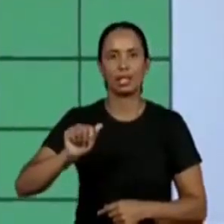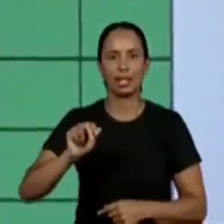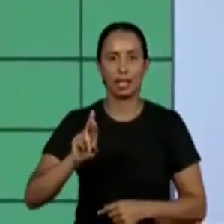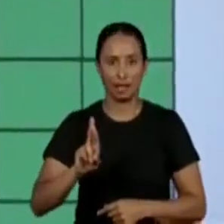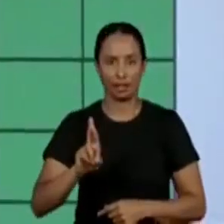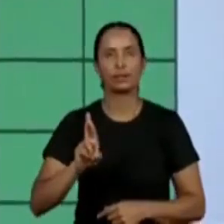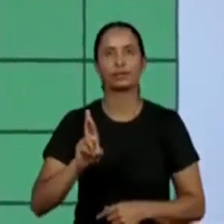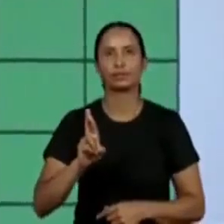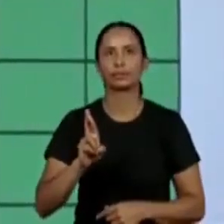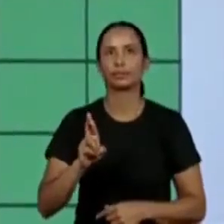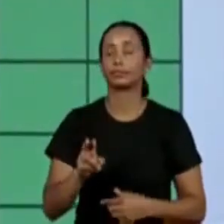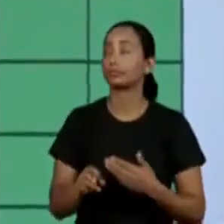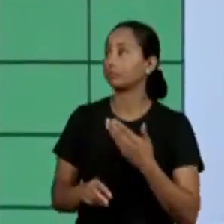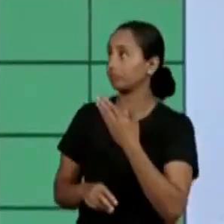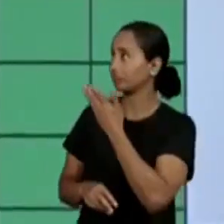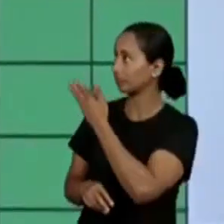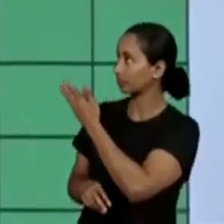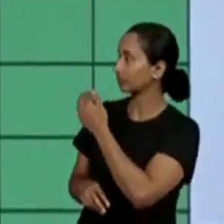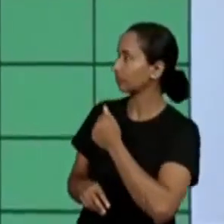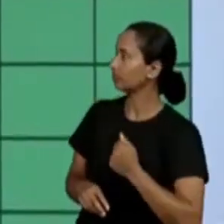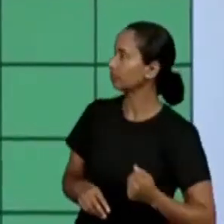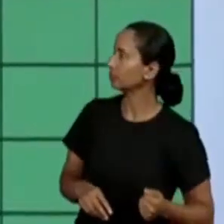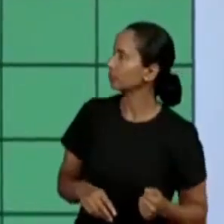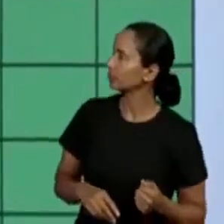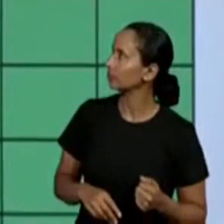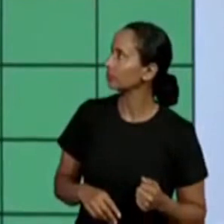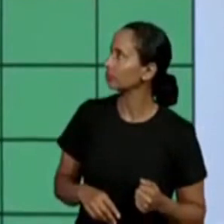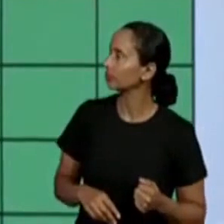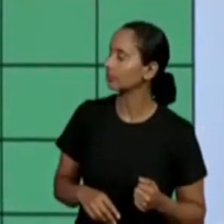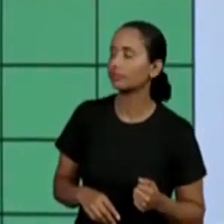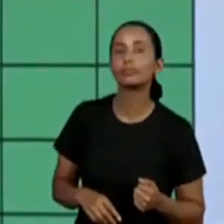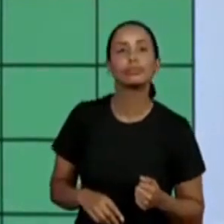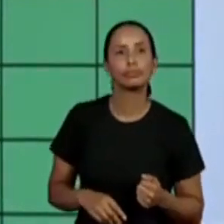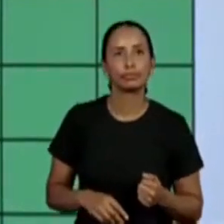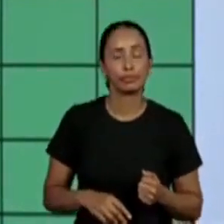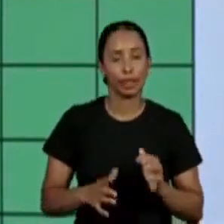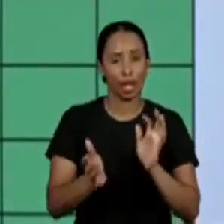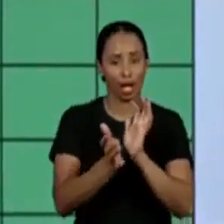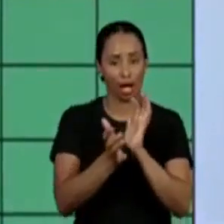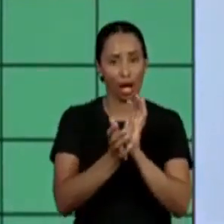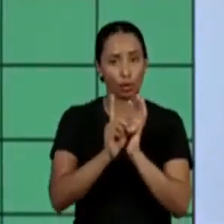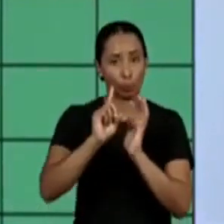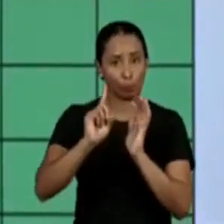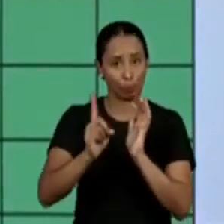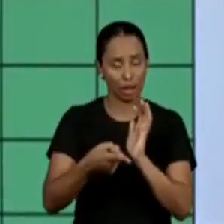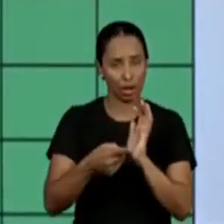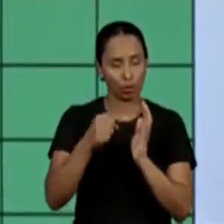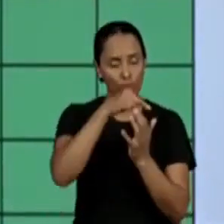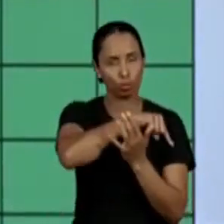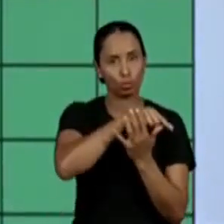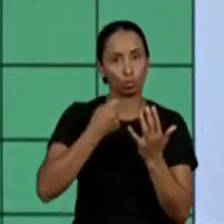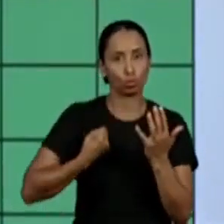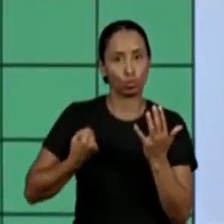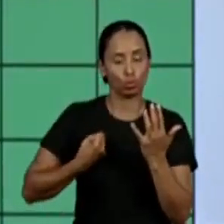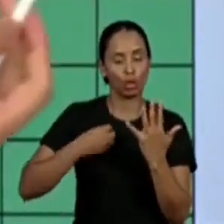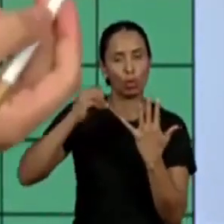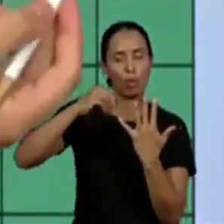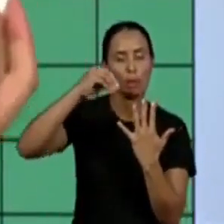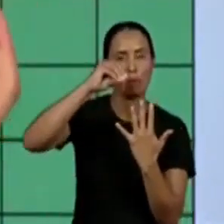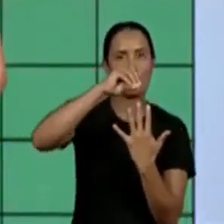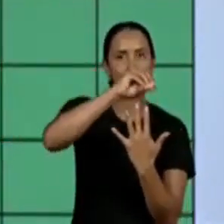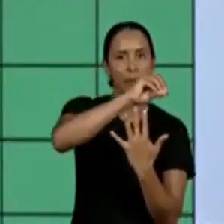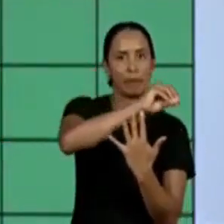a classe são os milhares, que nem eu falei para vocês. Eu vou estar numa quinta ordem, porque são 5 números, né? Então tem